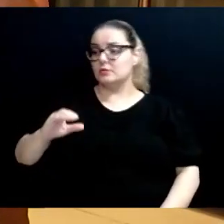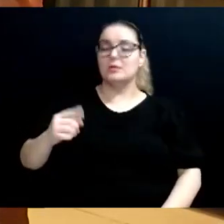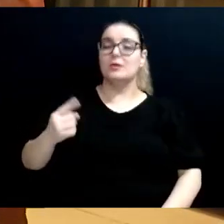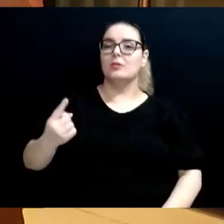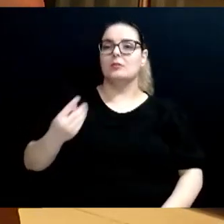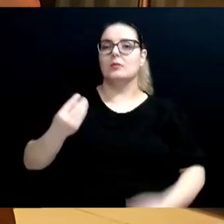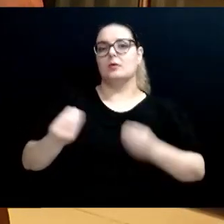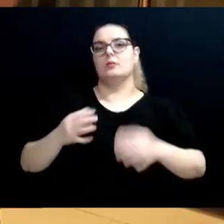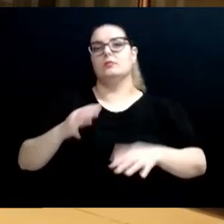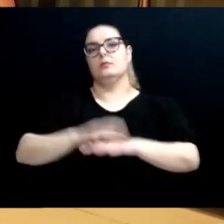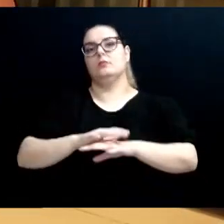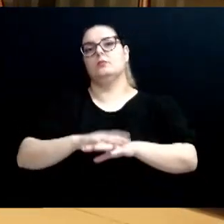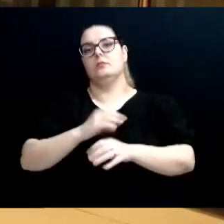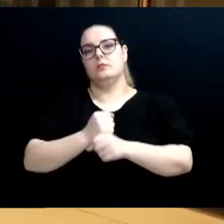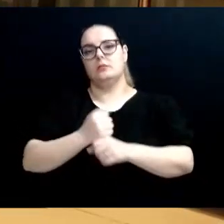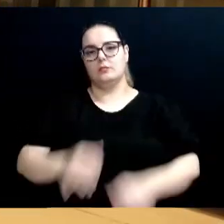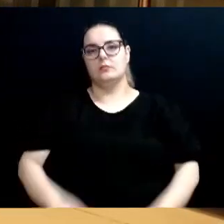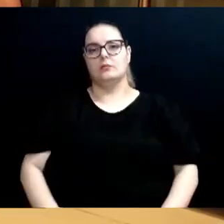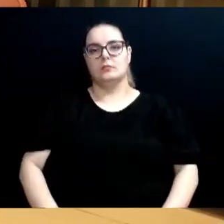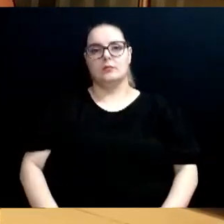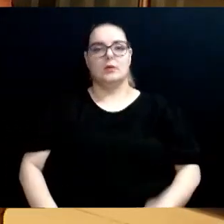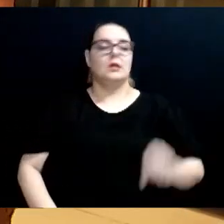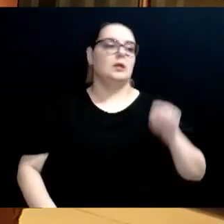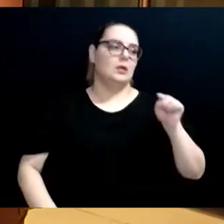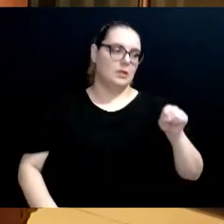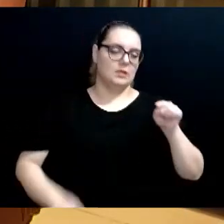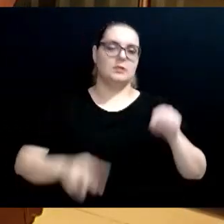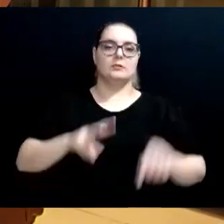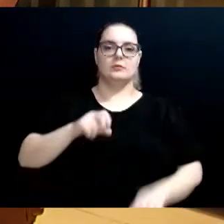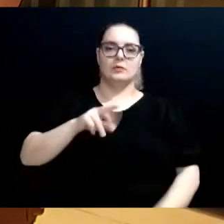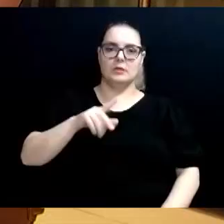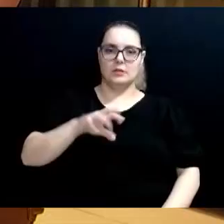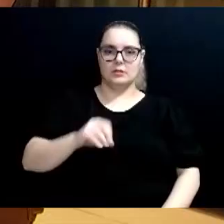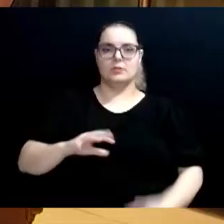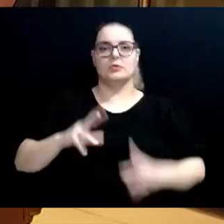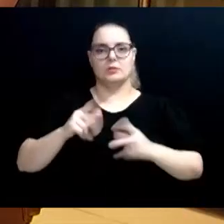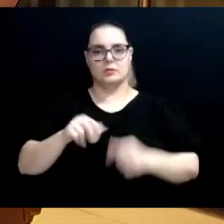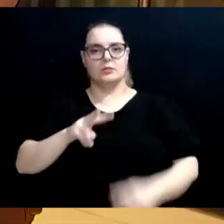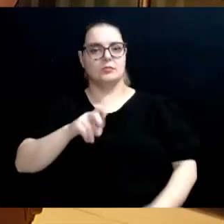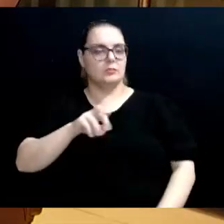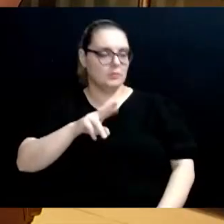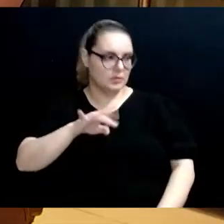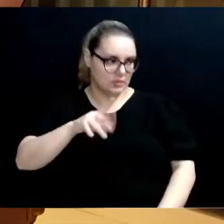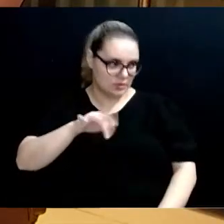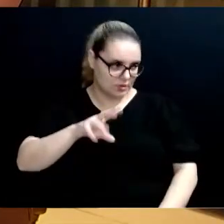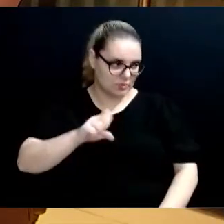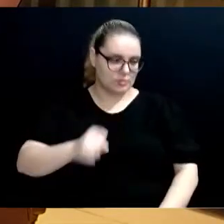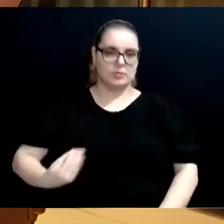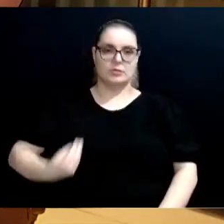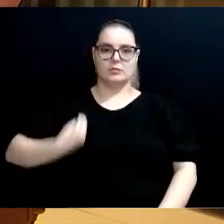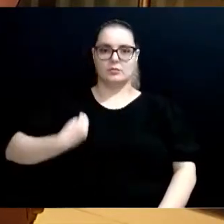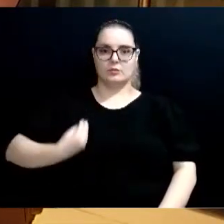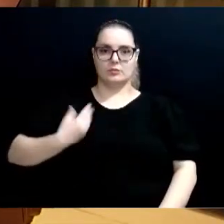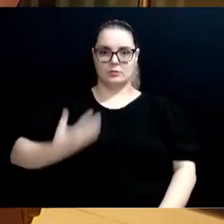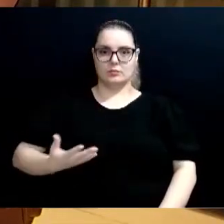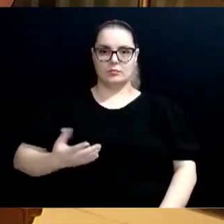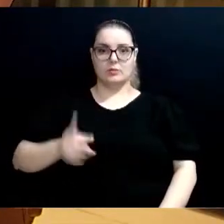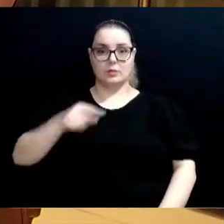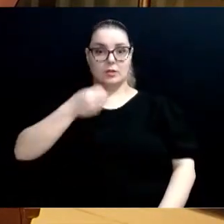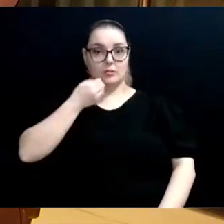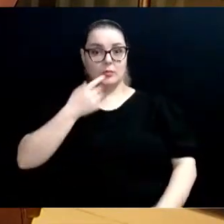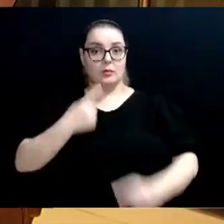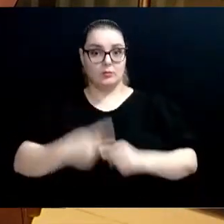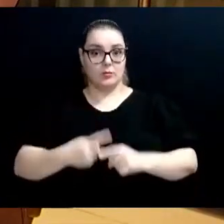C, suponhamos, vendeu uma peça. Como que é feita essa conta? Essa é o varejo, é o que todos os varejistas